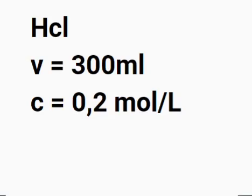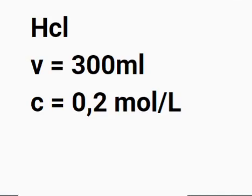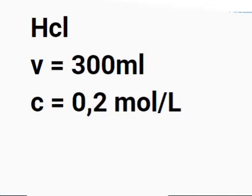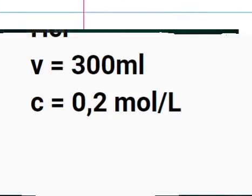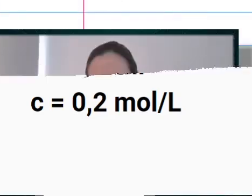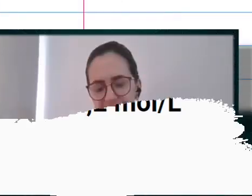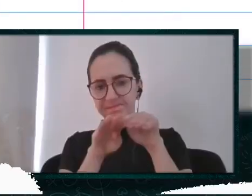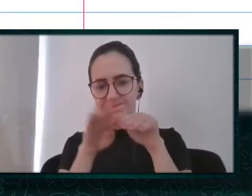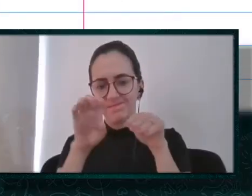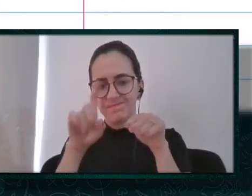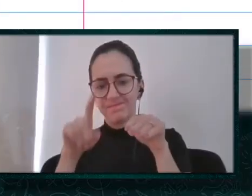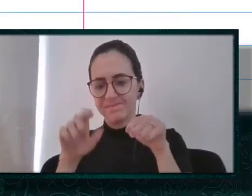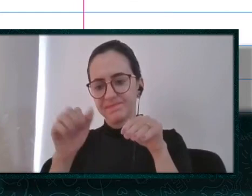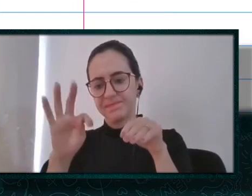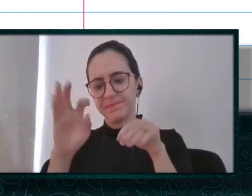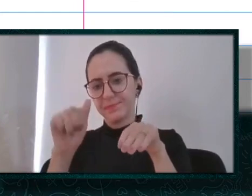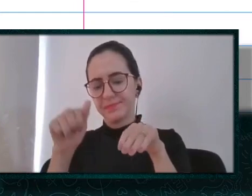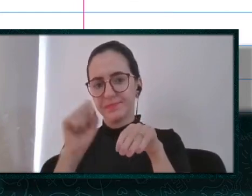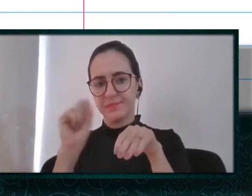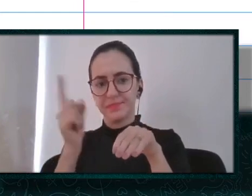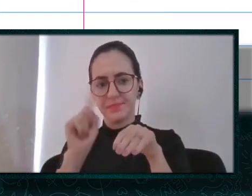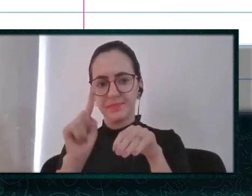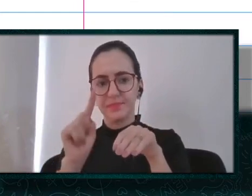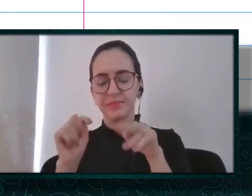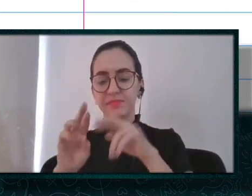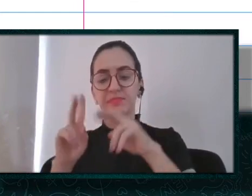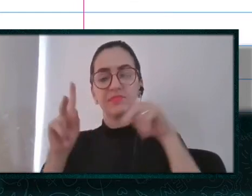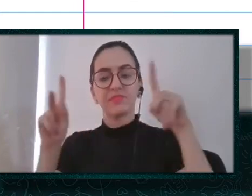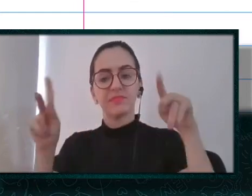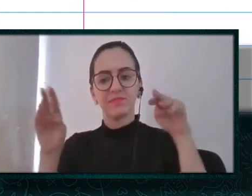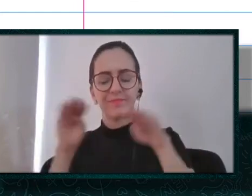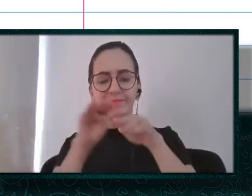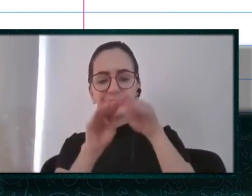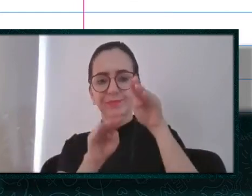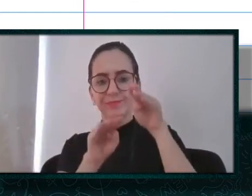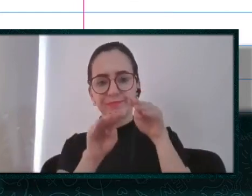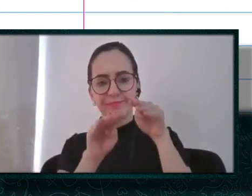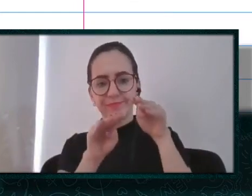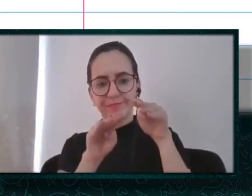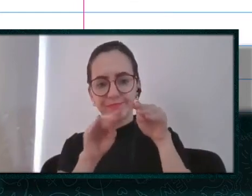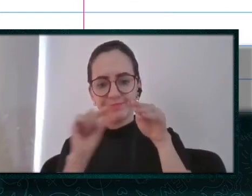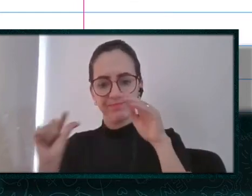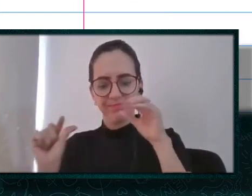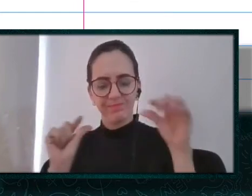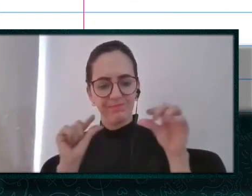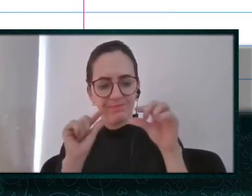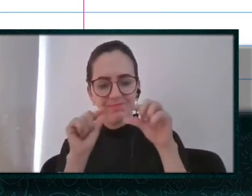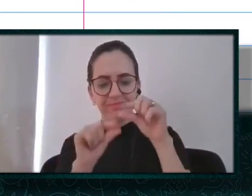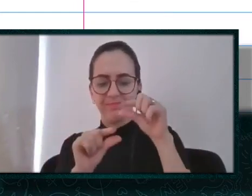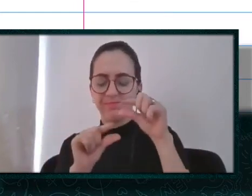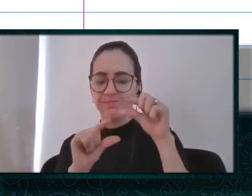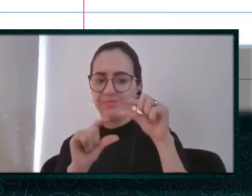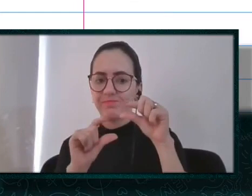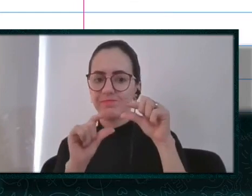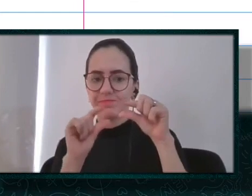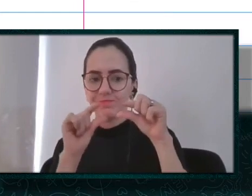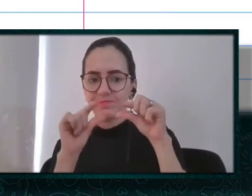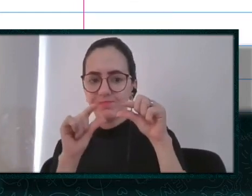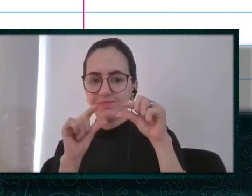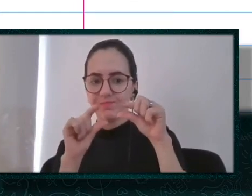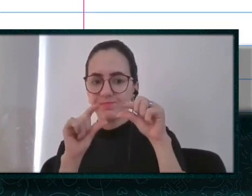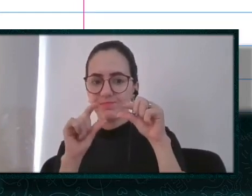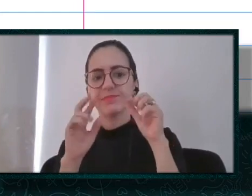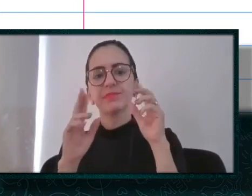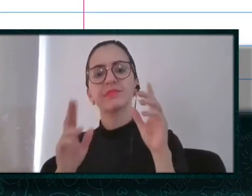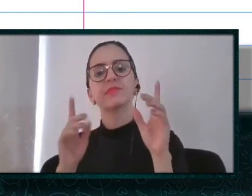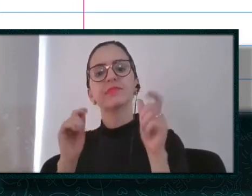diferentes, a gente vai seguir exatamente os mesmos passos, só que a gente vai ter um resultado um pouquinho